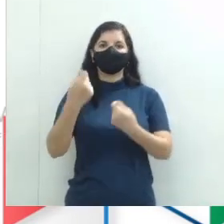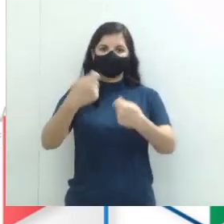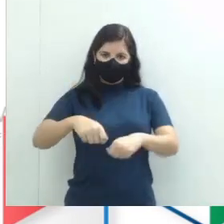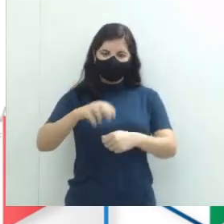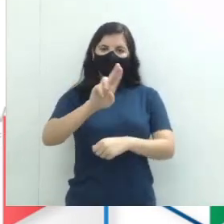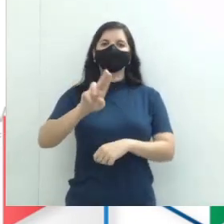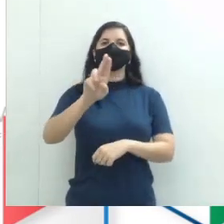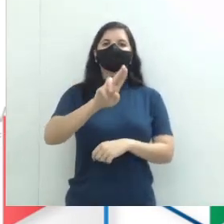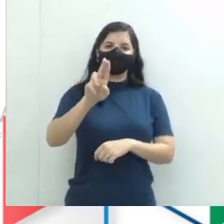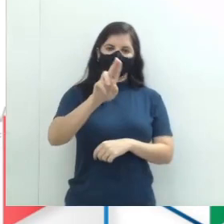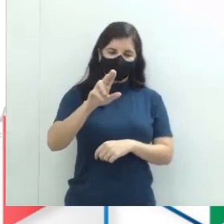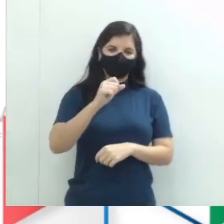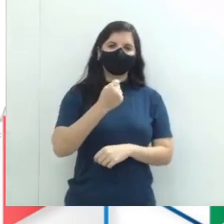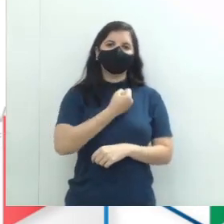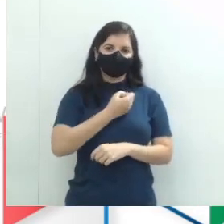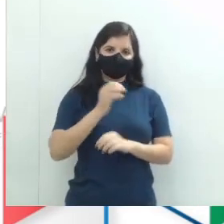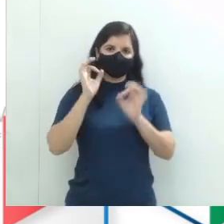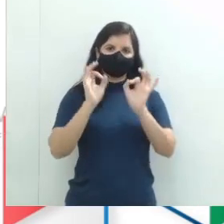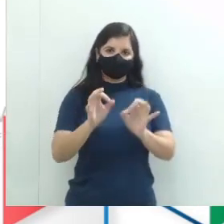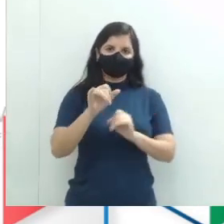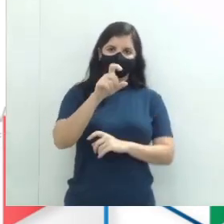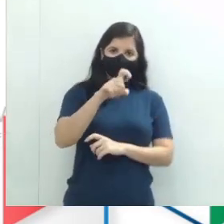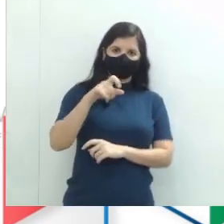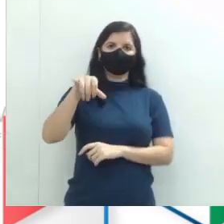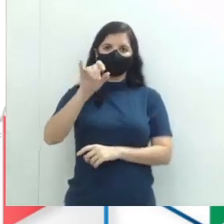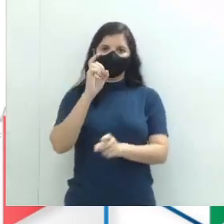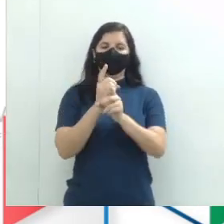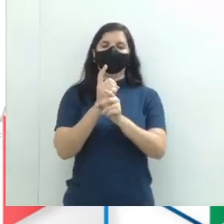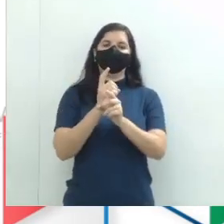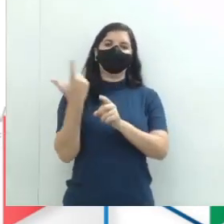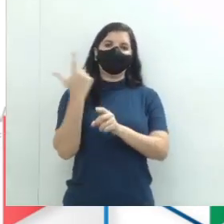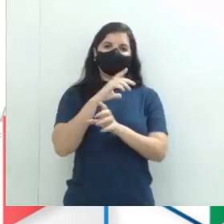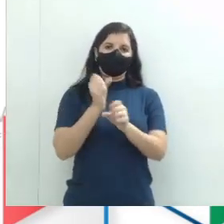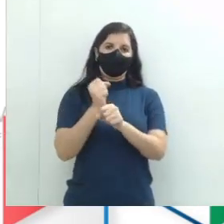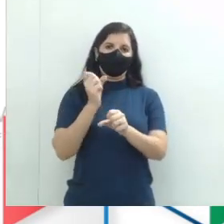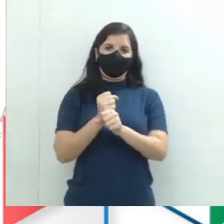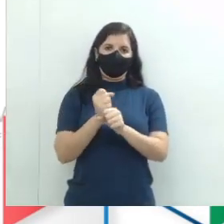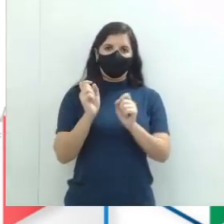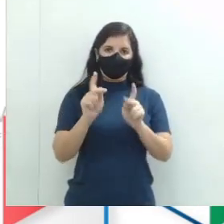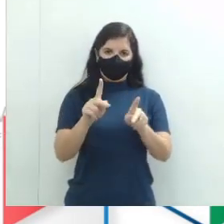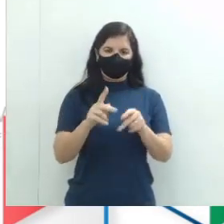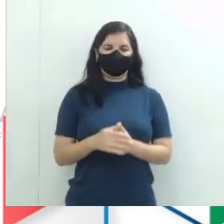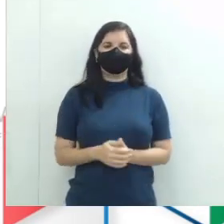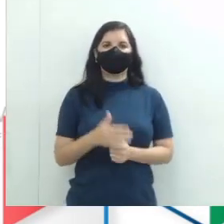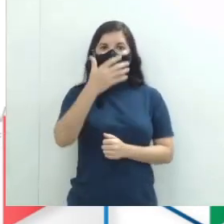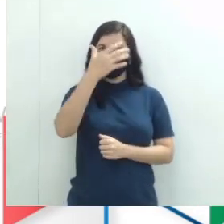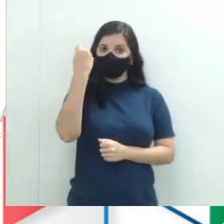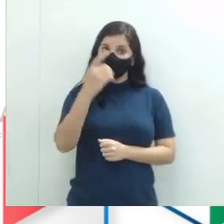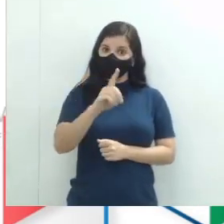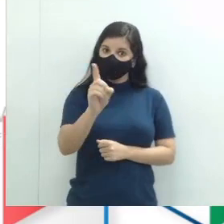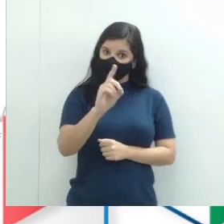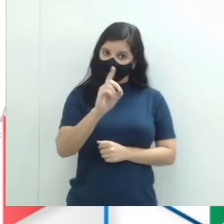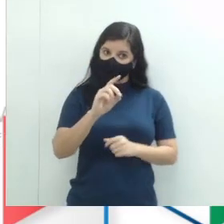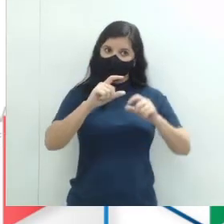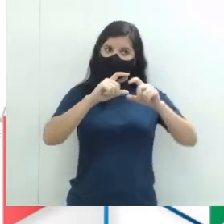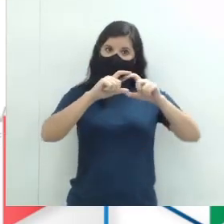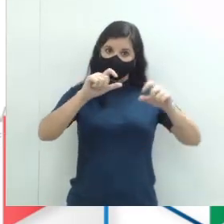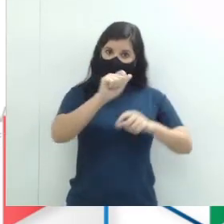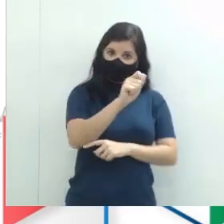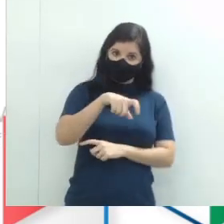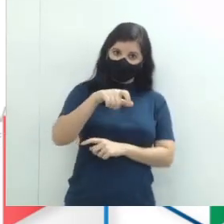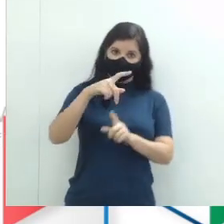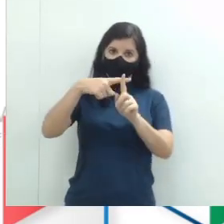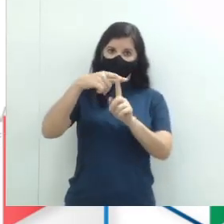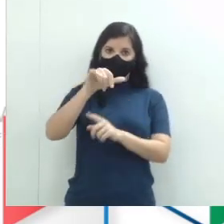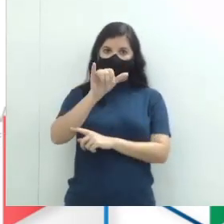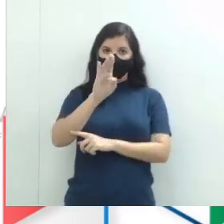realmente tê-los, pelo menos o x e o y, para a gente poder calcular. Segue comigo, não esquece essa equação, AX